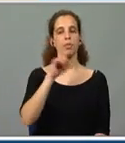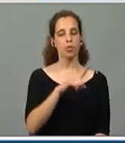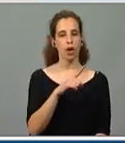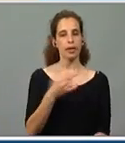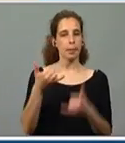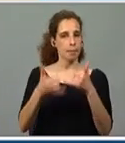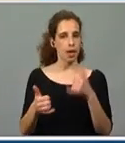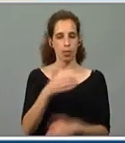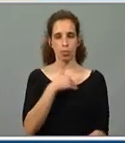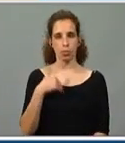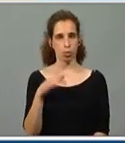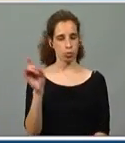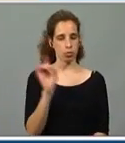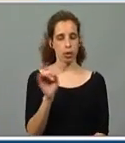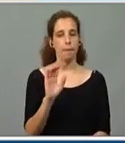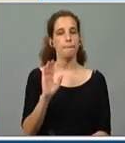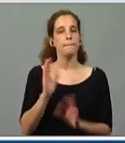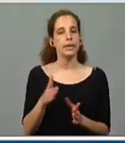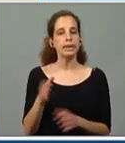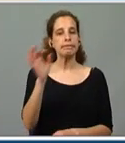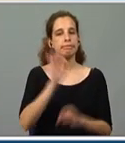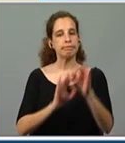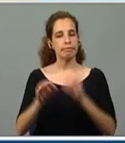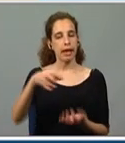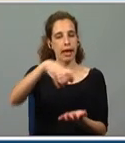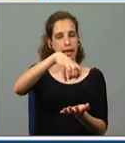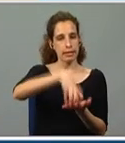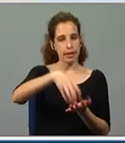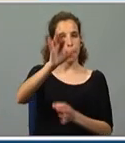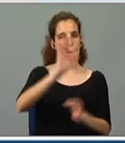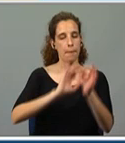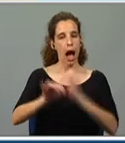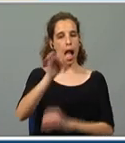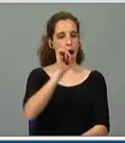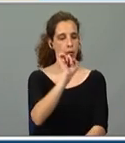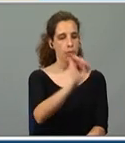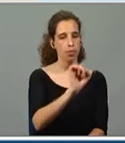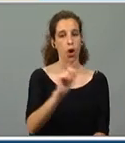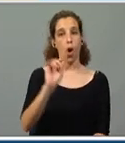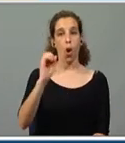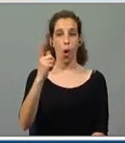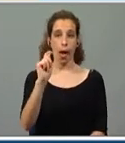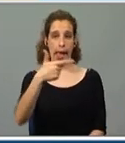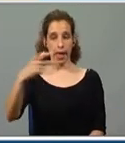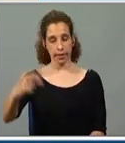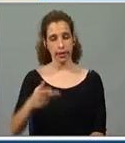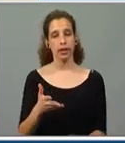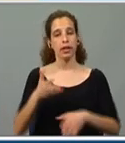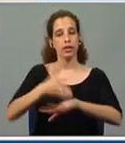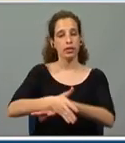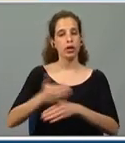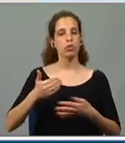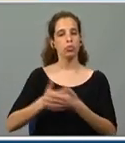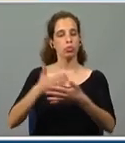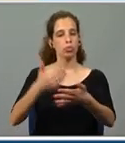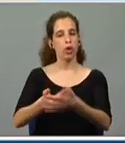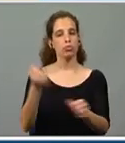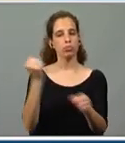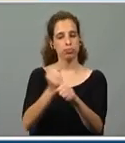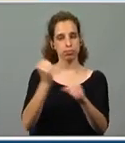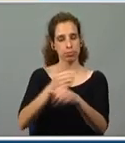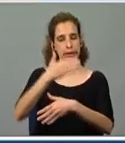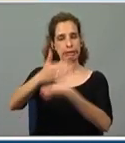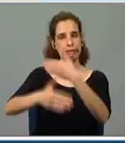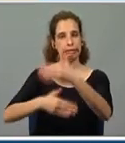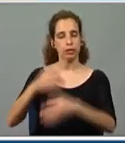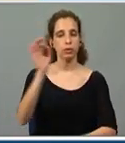perigos para a nossa saúde, deve ser tratada em estações de tratamento de águas, ou ETAs, através de uma sequência de operações e processos